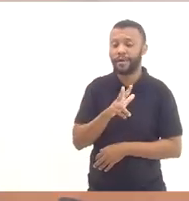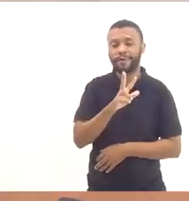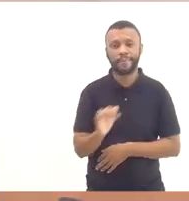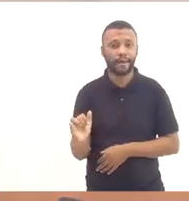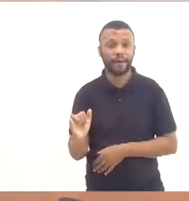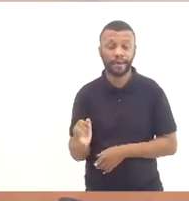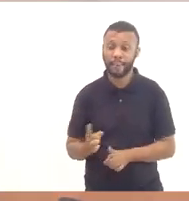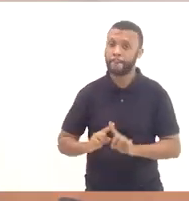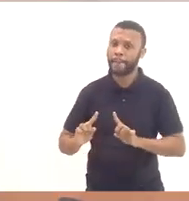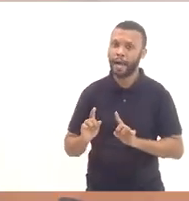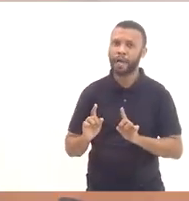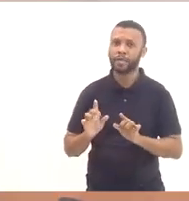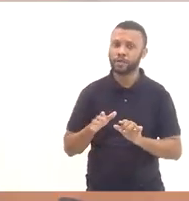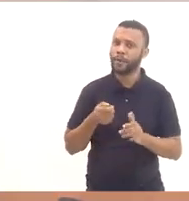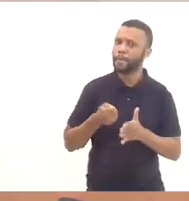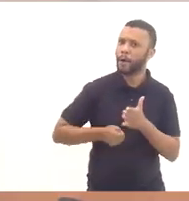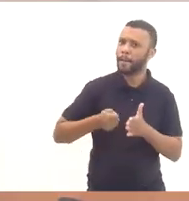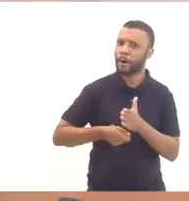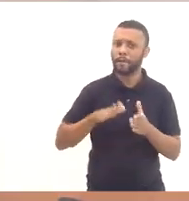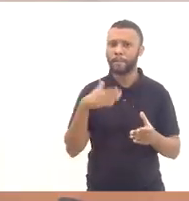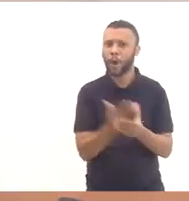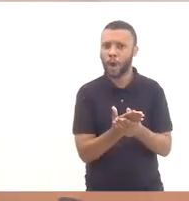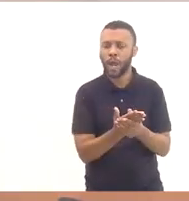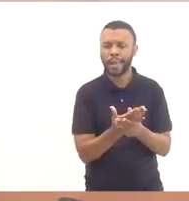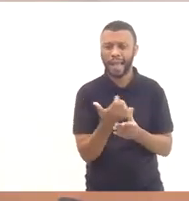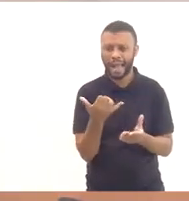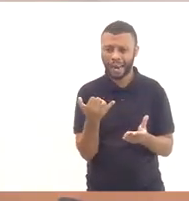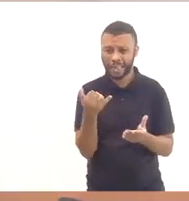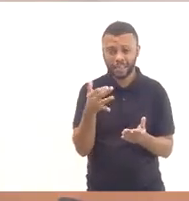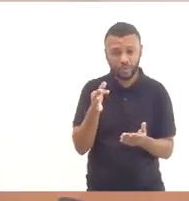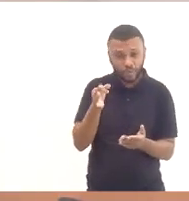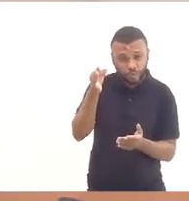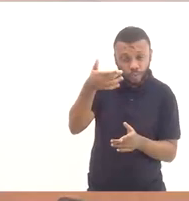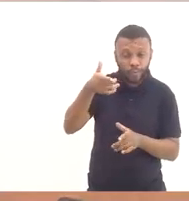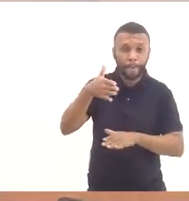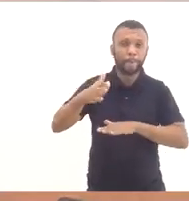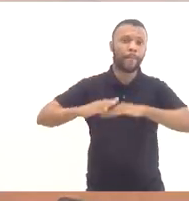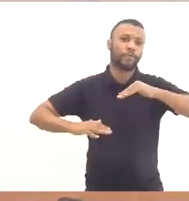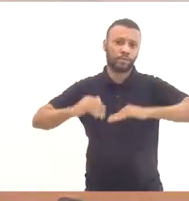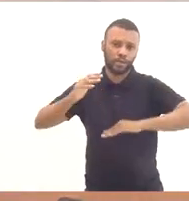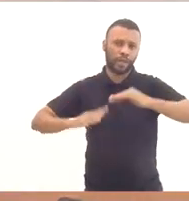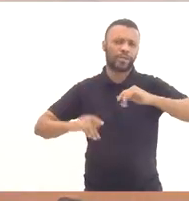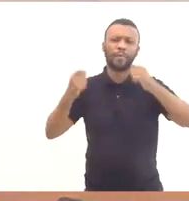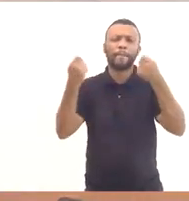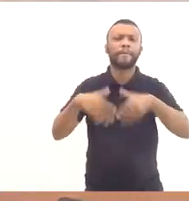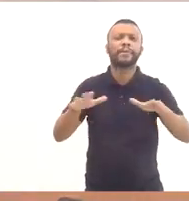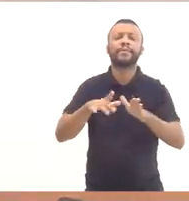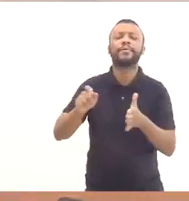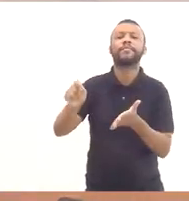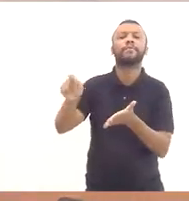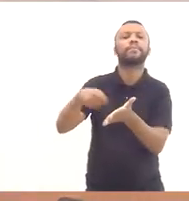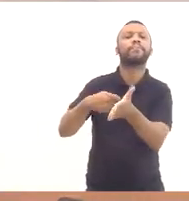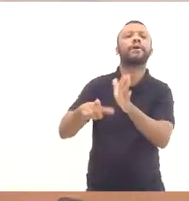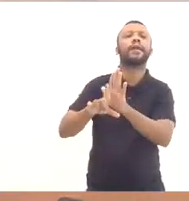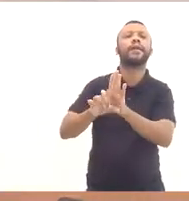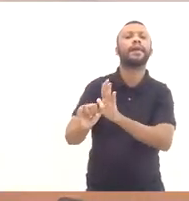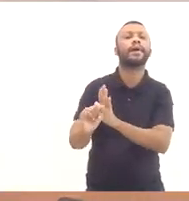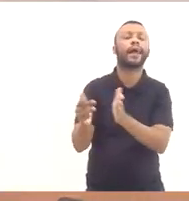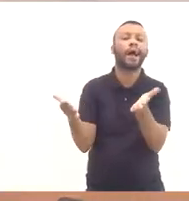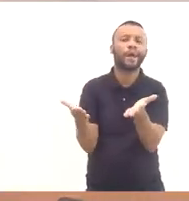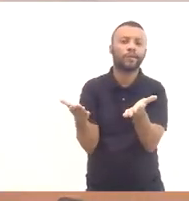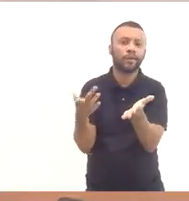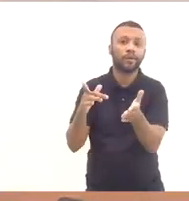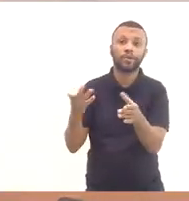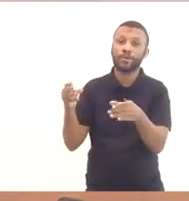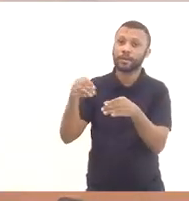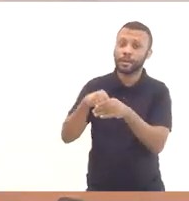que lutar na justiça e a caneta dos futuros legisladores não precisa mais fazer leite atualmente